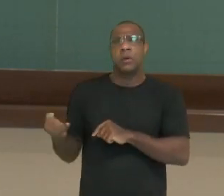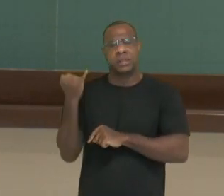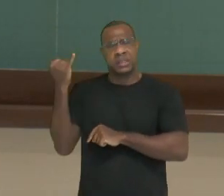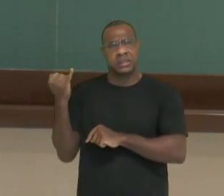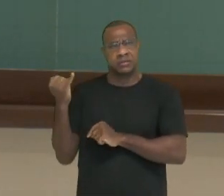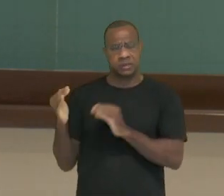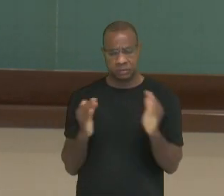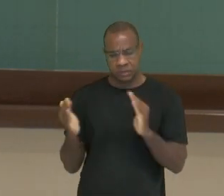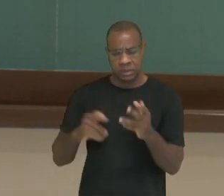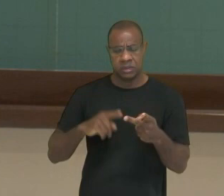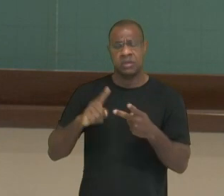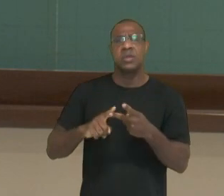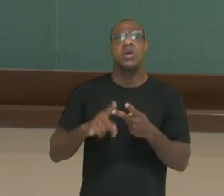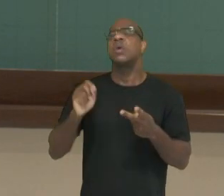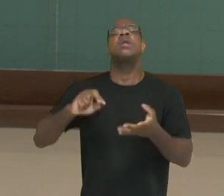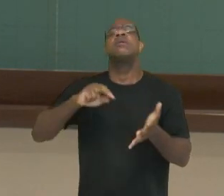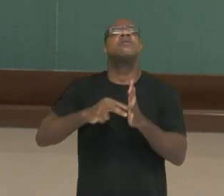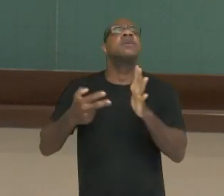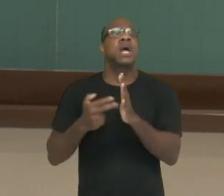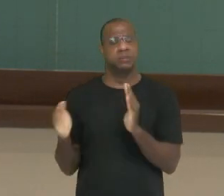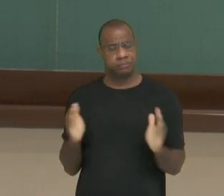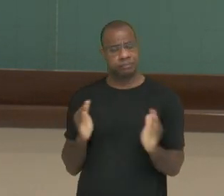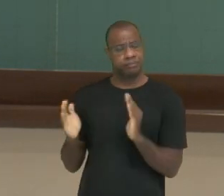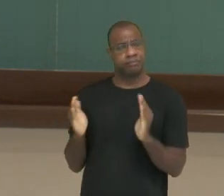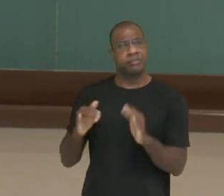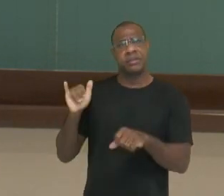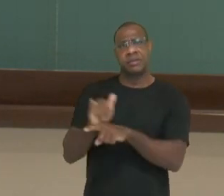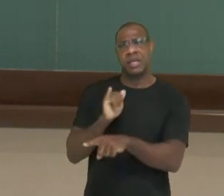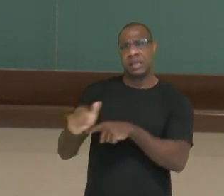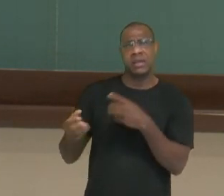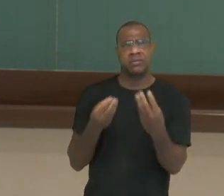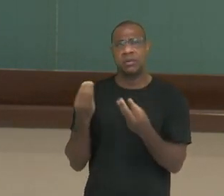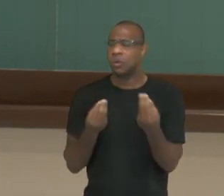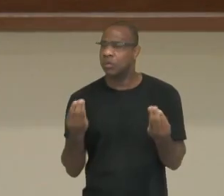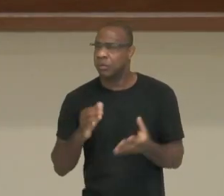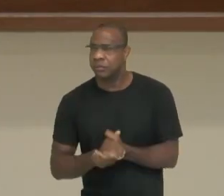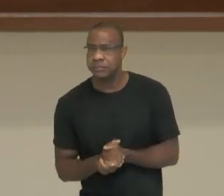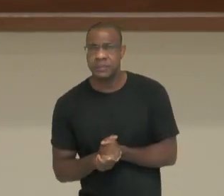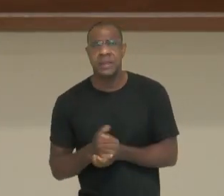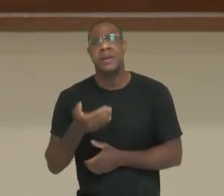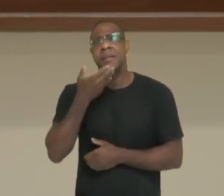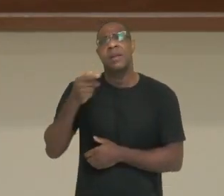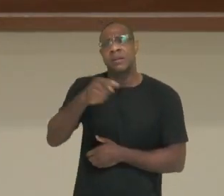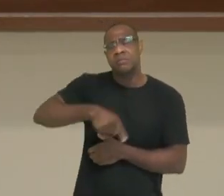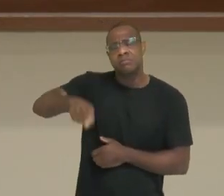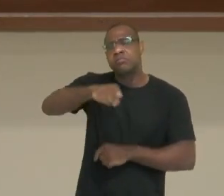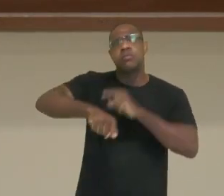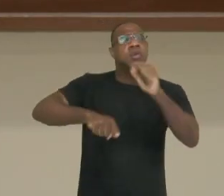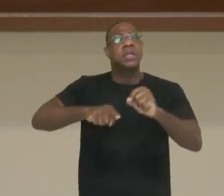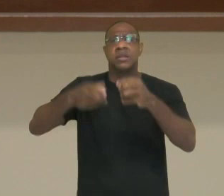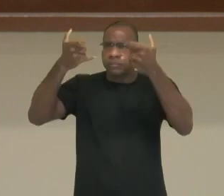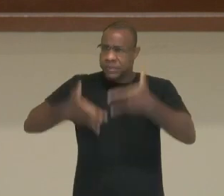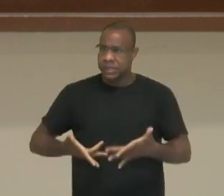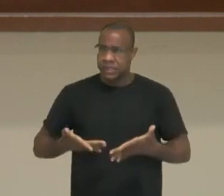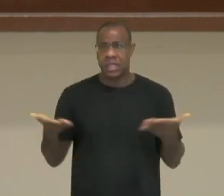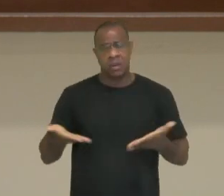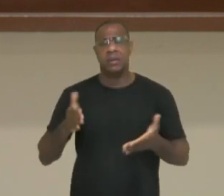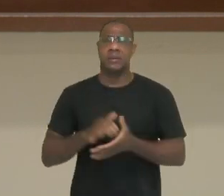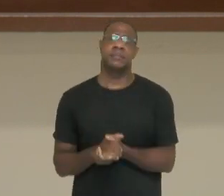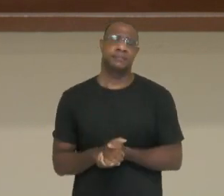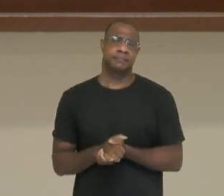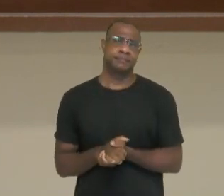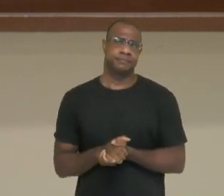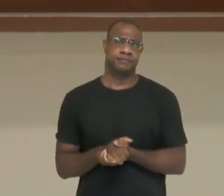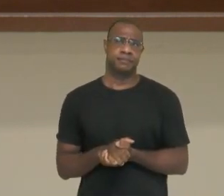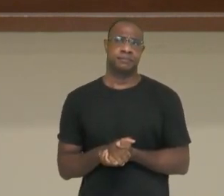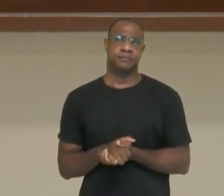Qual o efeito de sentido decorrente dessa estratégia retórica? Peço então que você explique com as suas palavras,